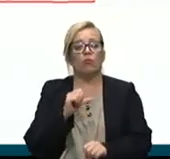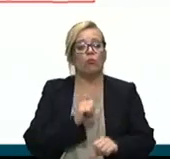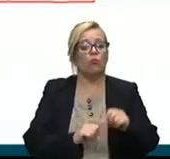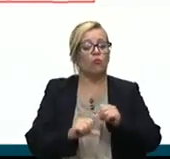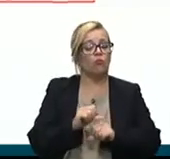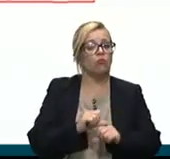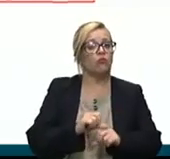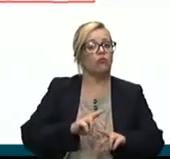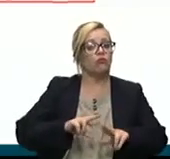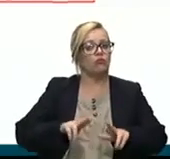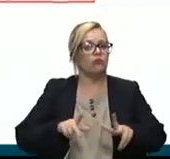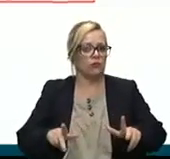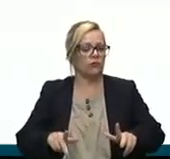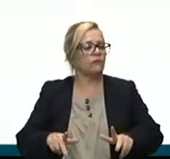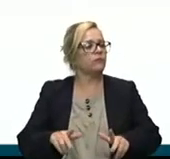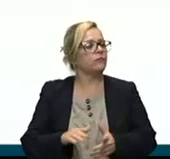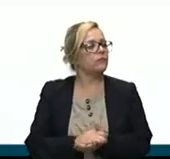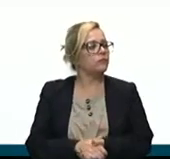hipótese nula.